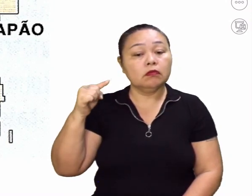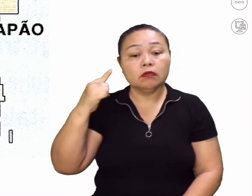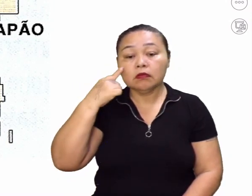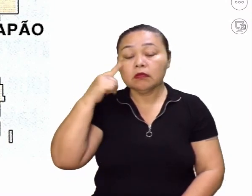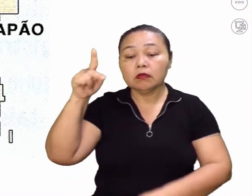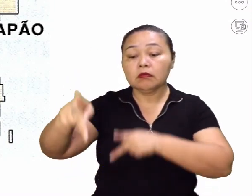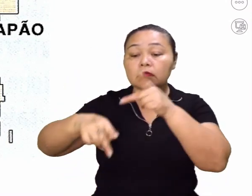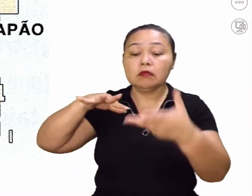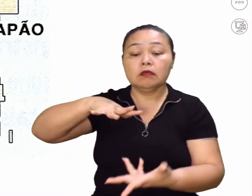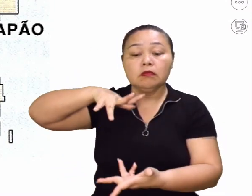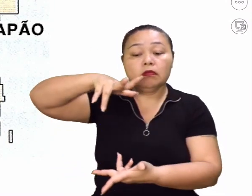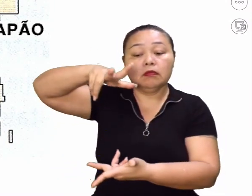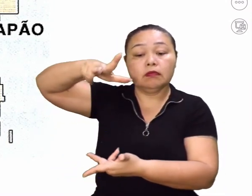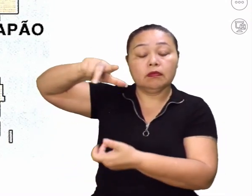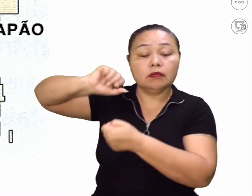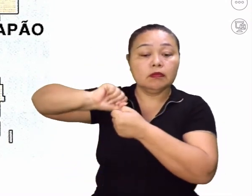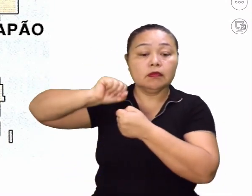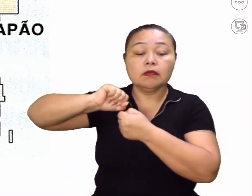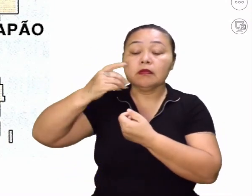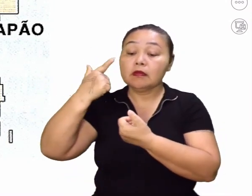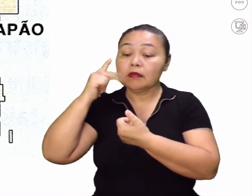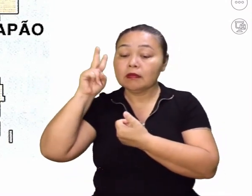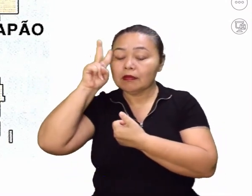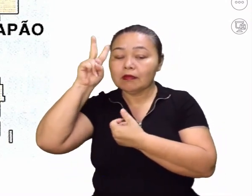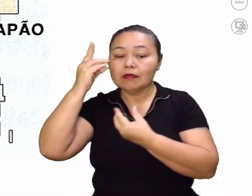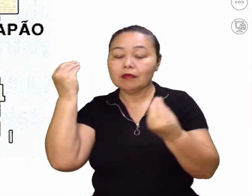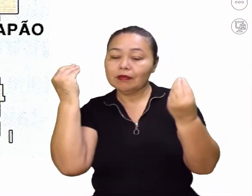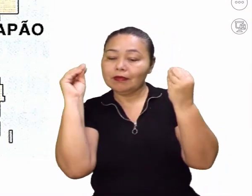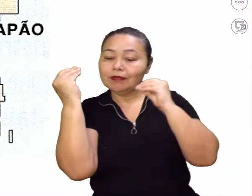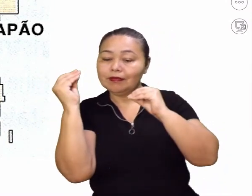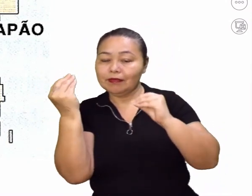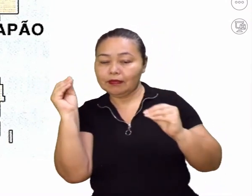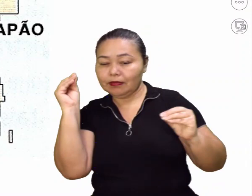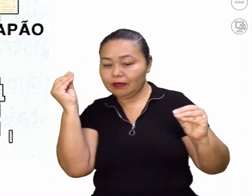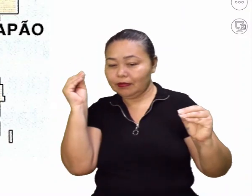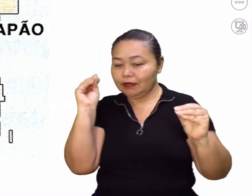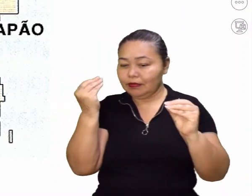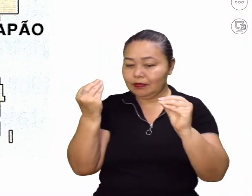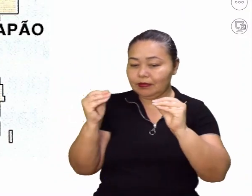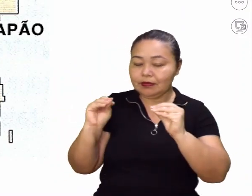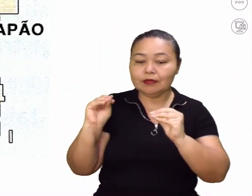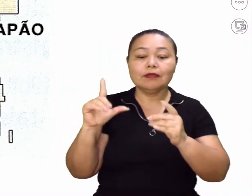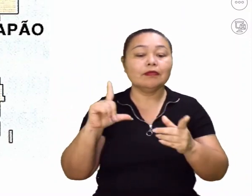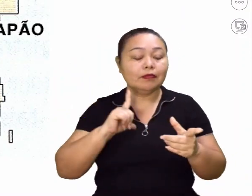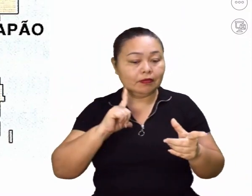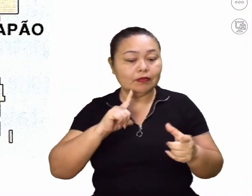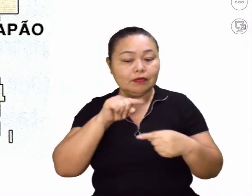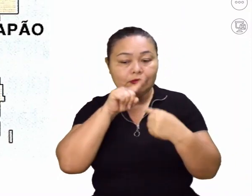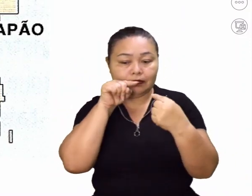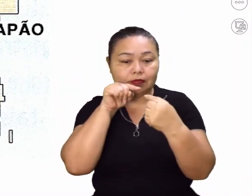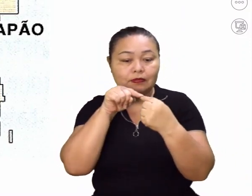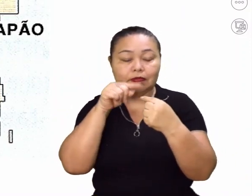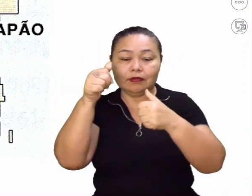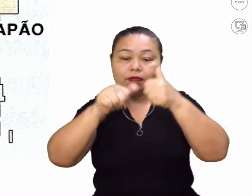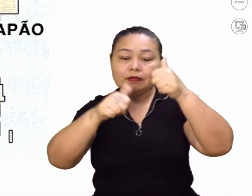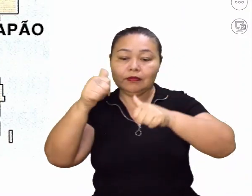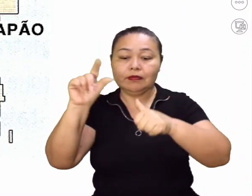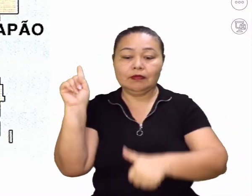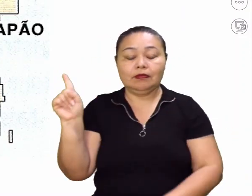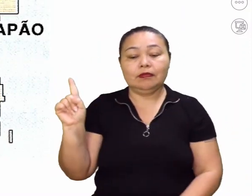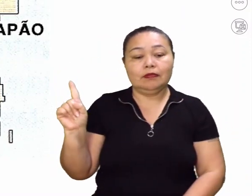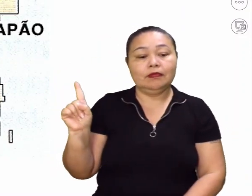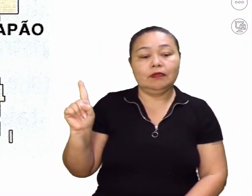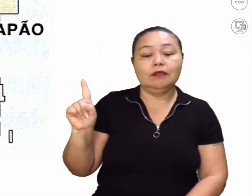mapa, professor Jorge, a gente lembra tipo aqueles quebra-cabeça, né? Mas aí tem um sentido, né? Quando a gente analisa, por exemplo, aí,